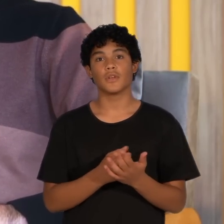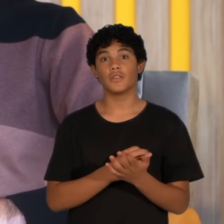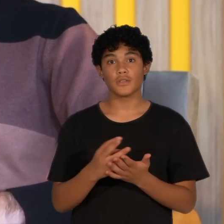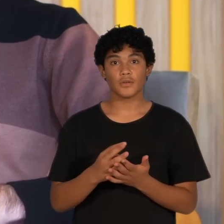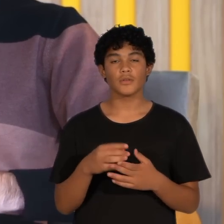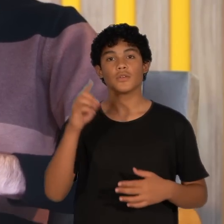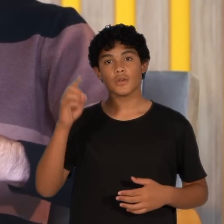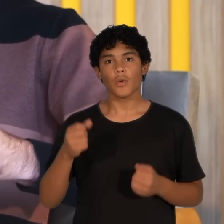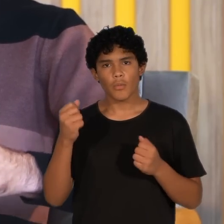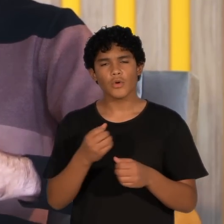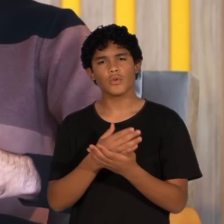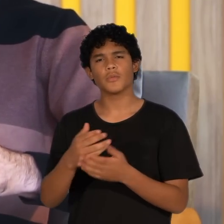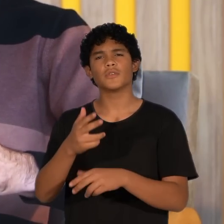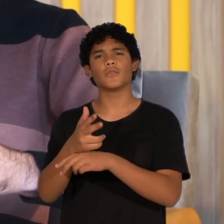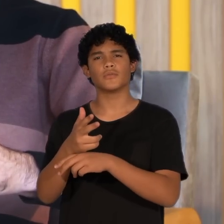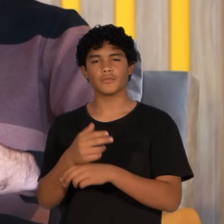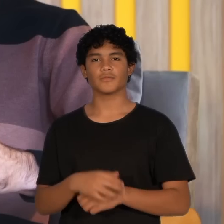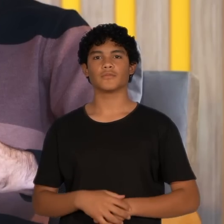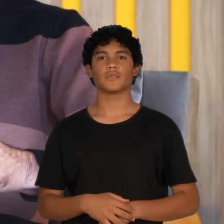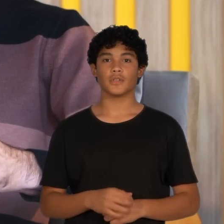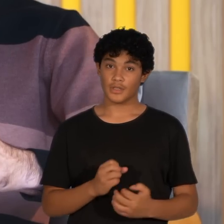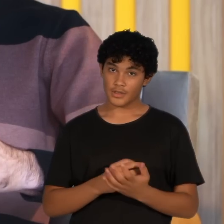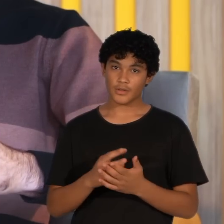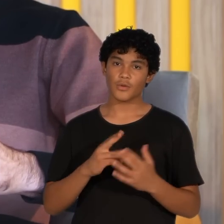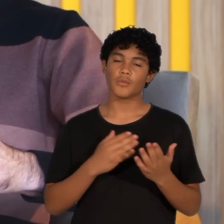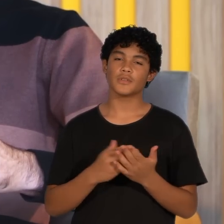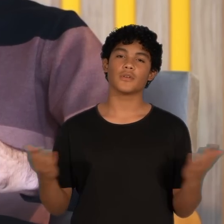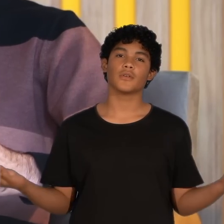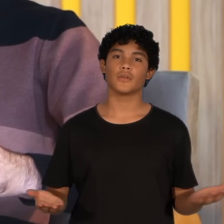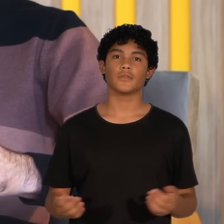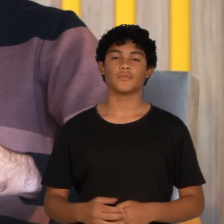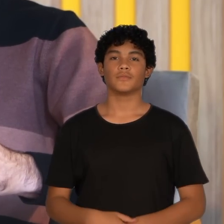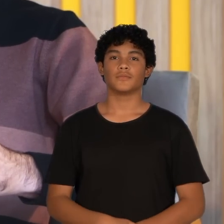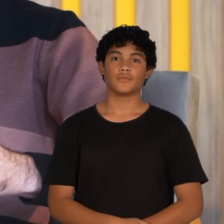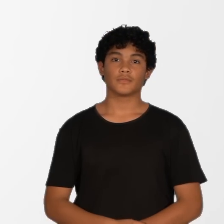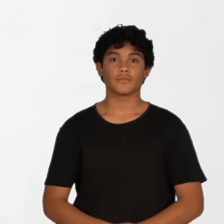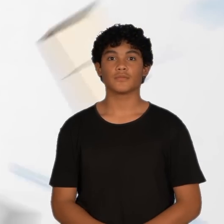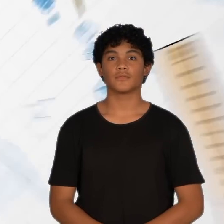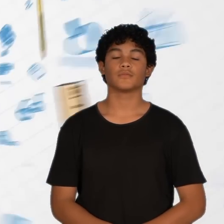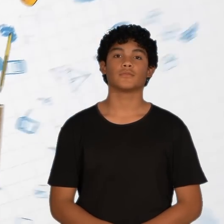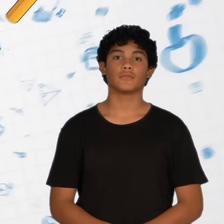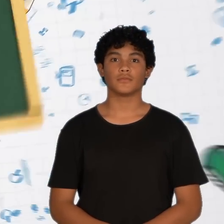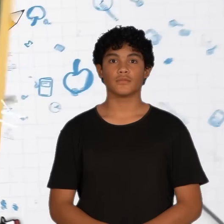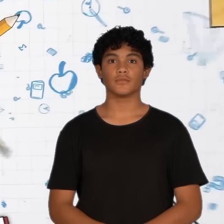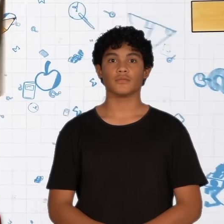Olá, vamos estudar a lição? Então, diretor, solta a vinheta. A lição está começando.